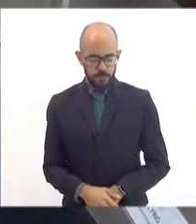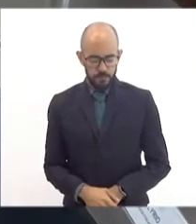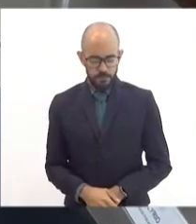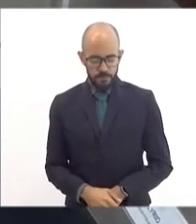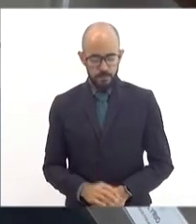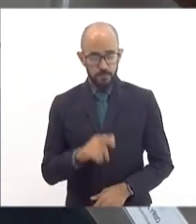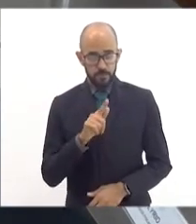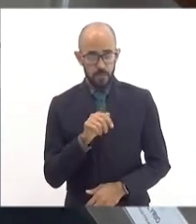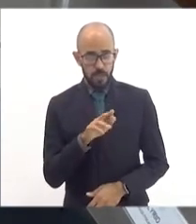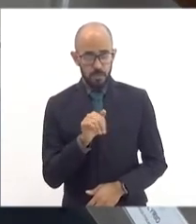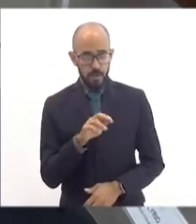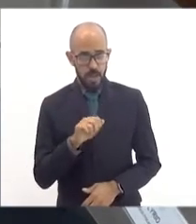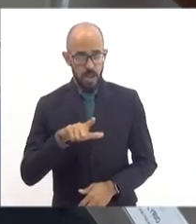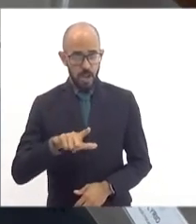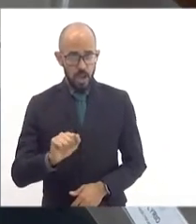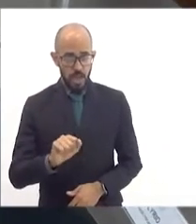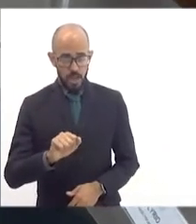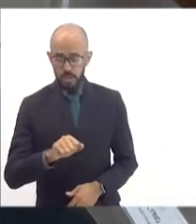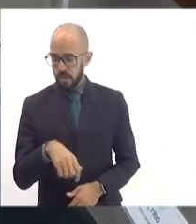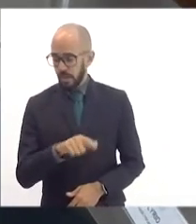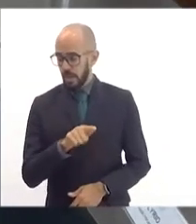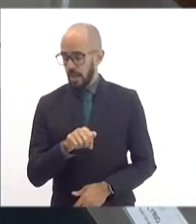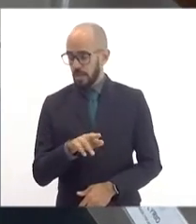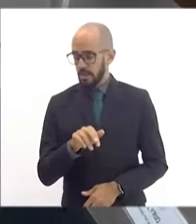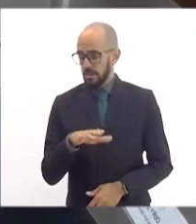A Gabriela Garcia,